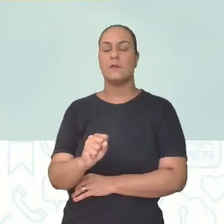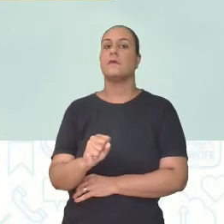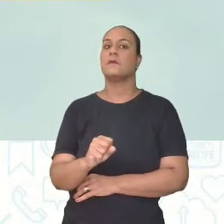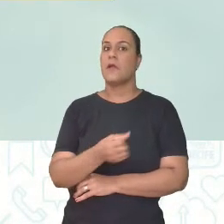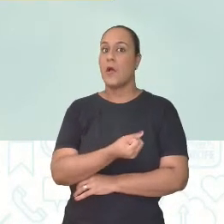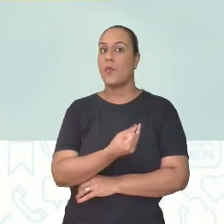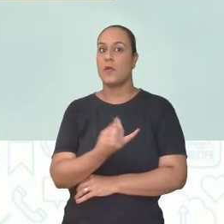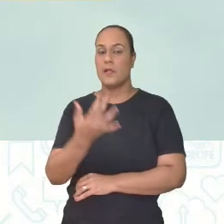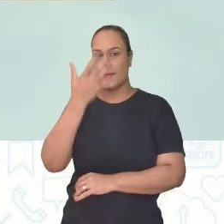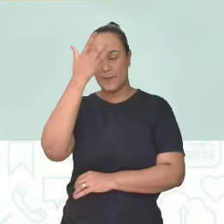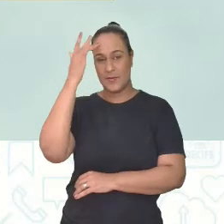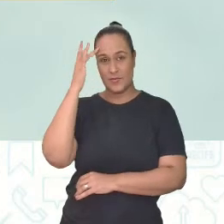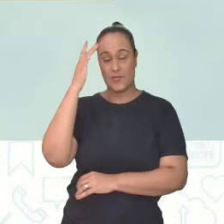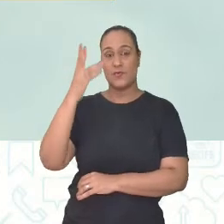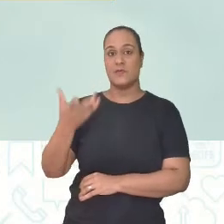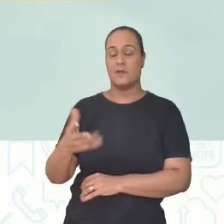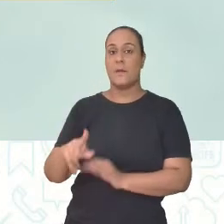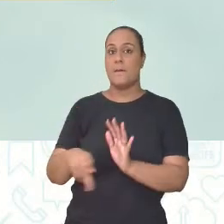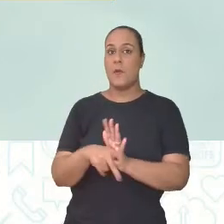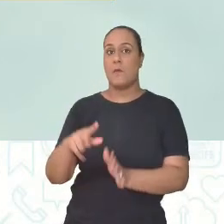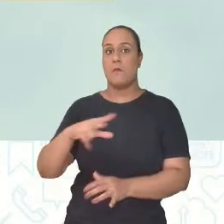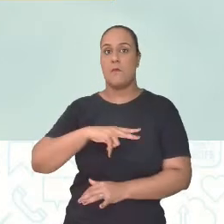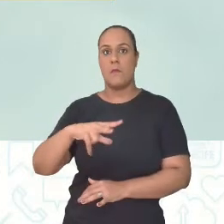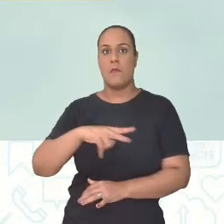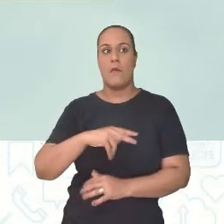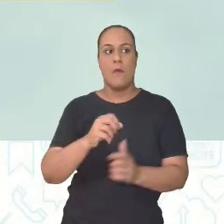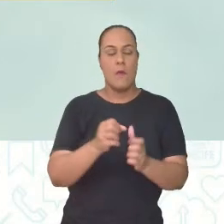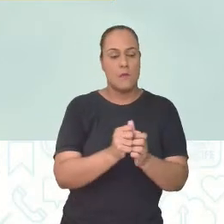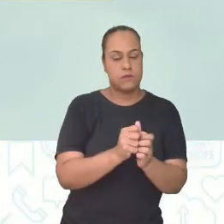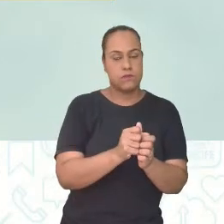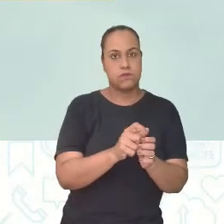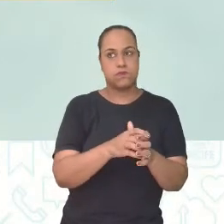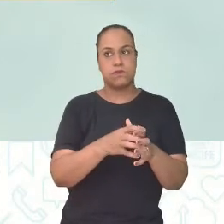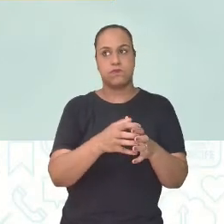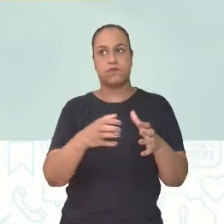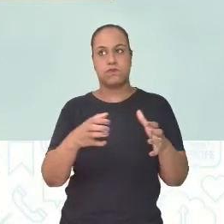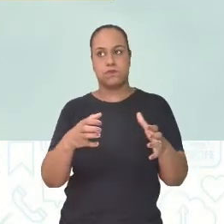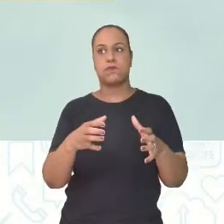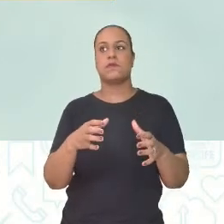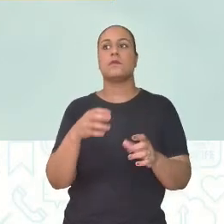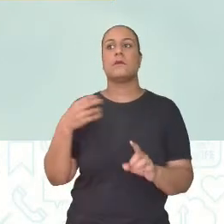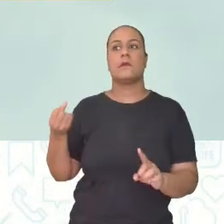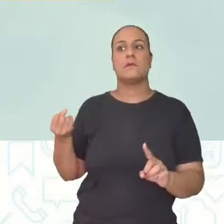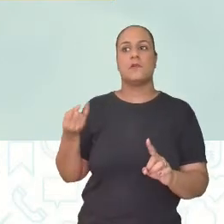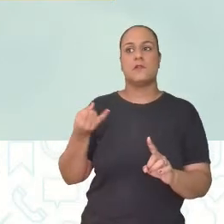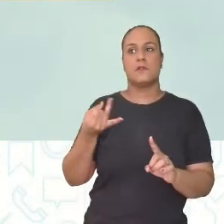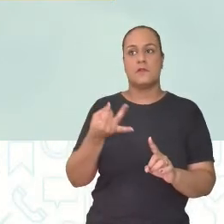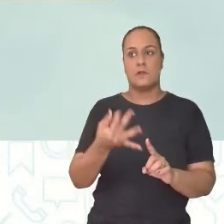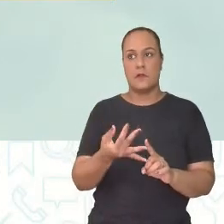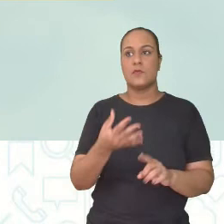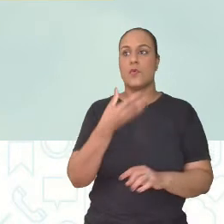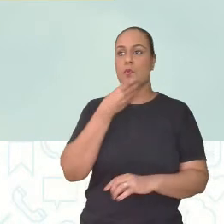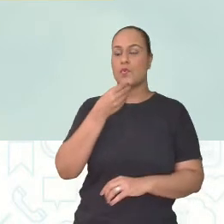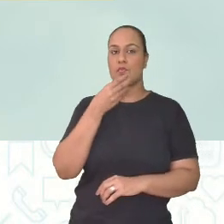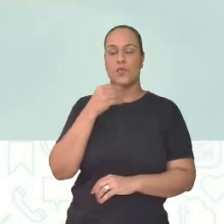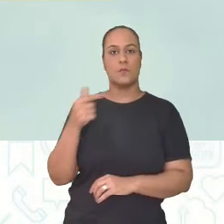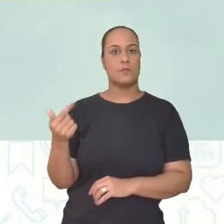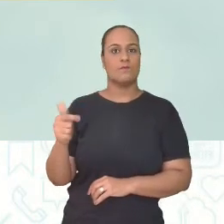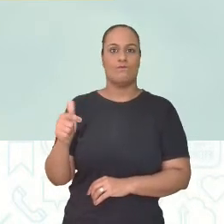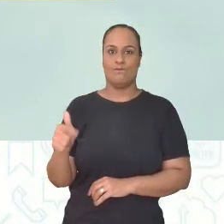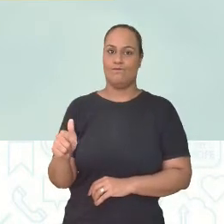portugueses na colônia. A gente está vendo isso. Esses se beneficiavam de regalias que os homens da terra não